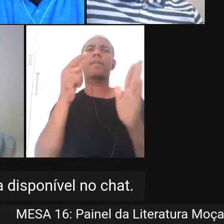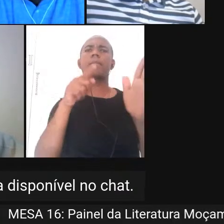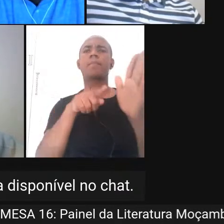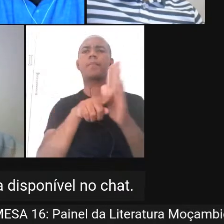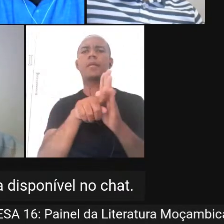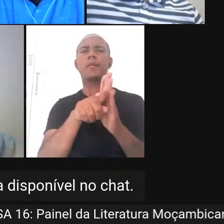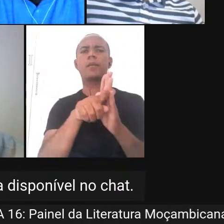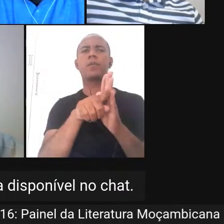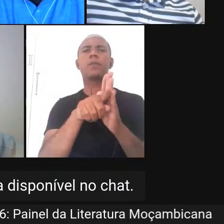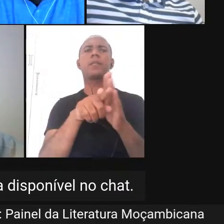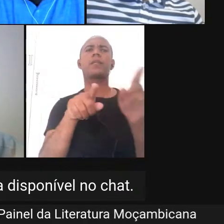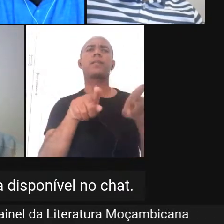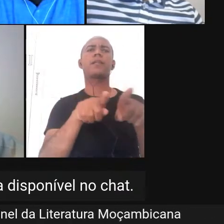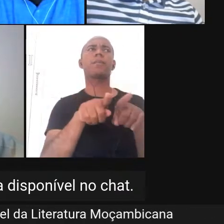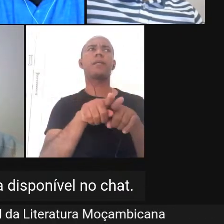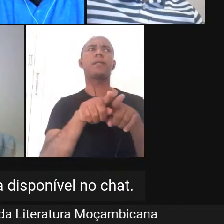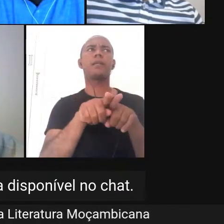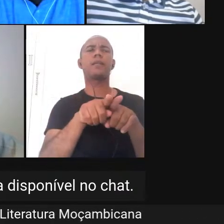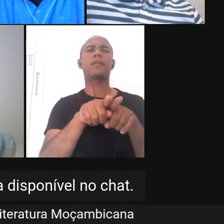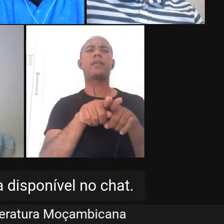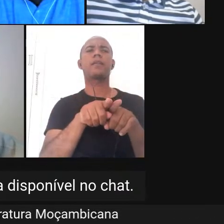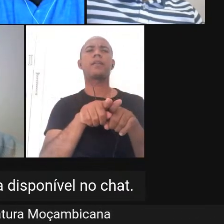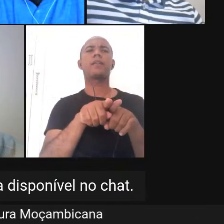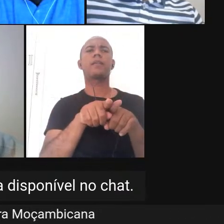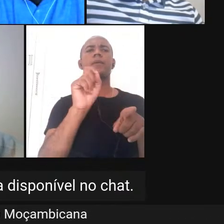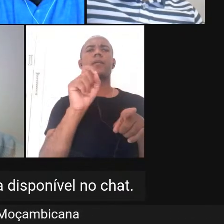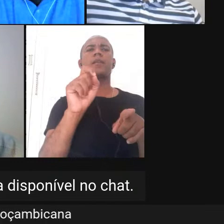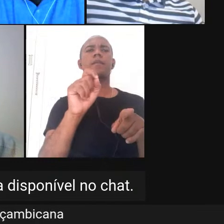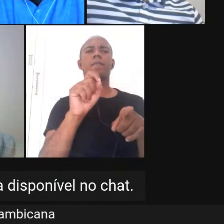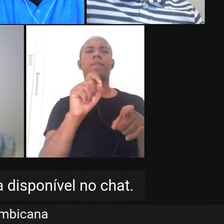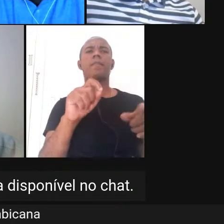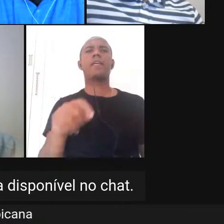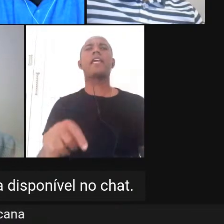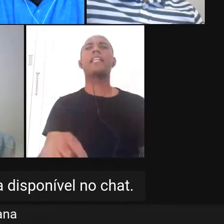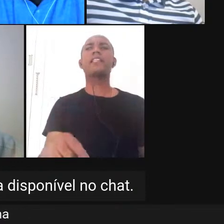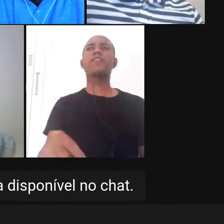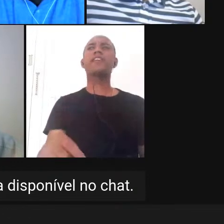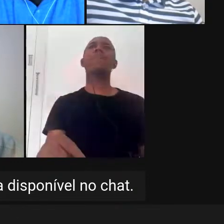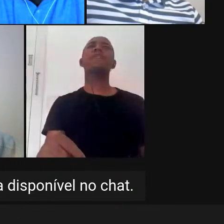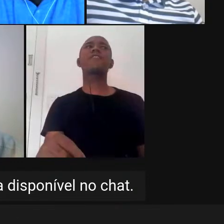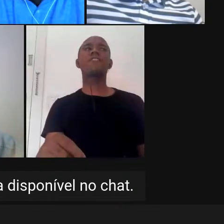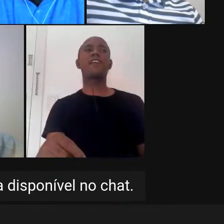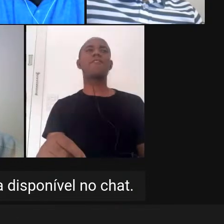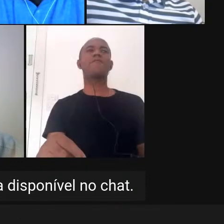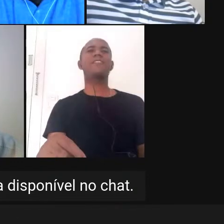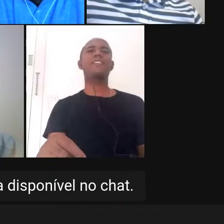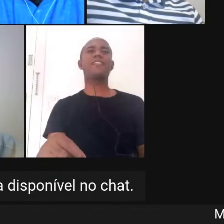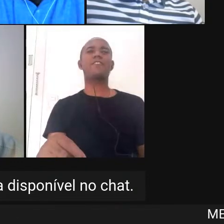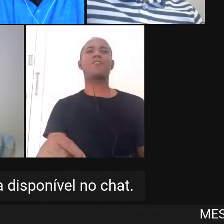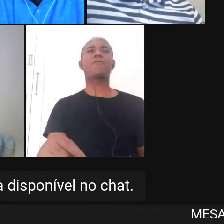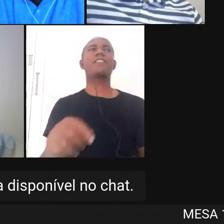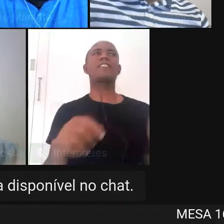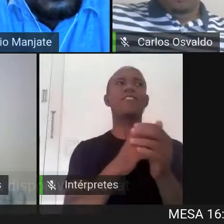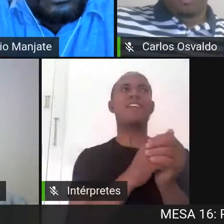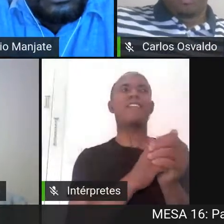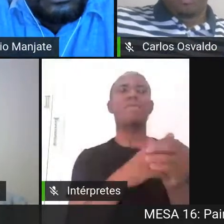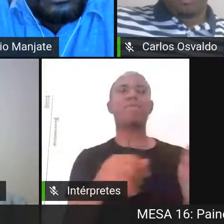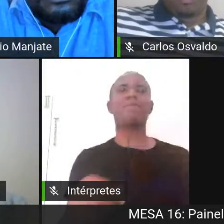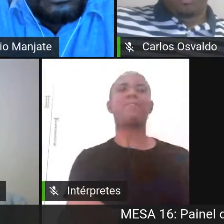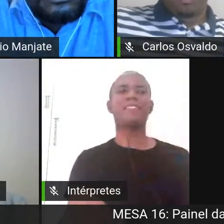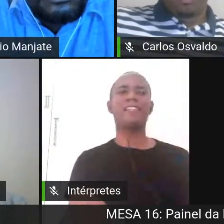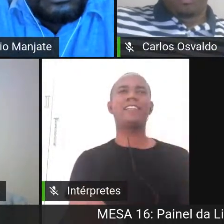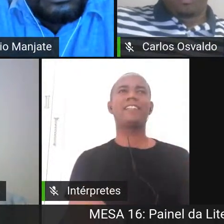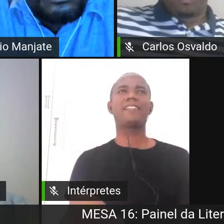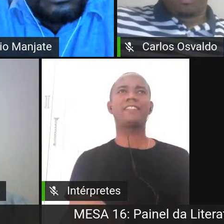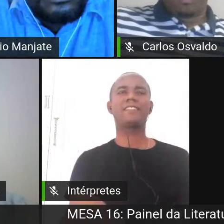de identidade, eu falava de nação, né? Porque identidade quer dizer que eu acredito que exista uma única identidade, uma única